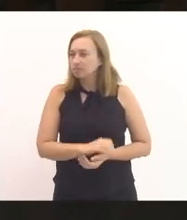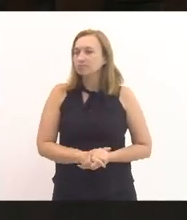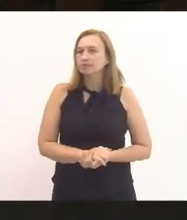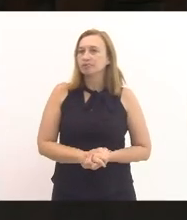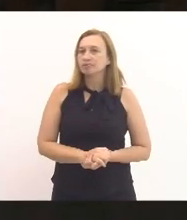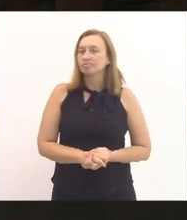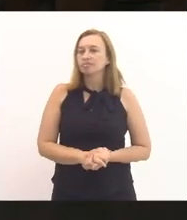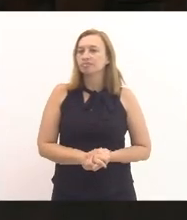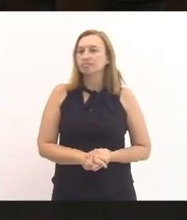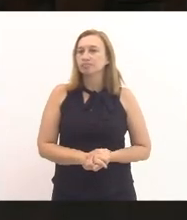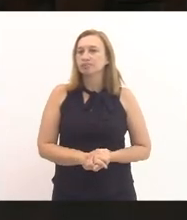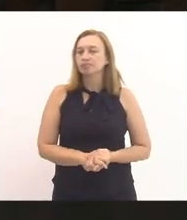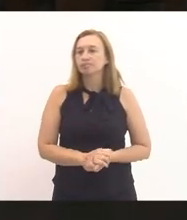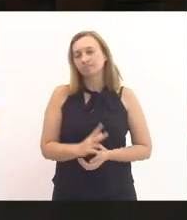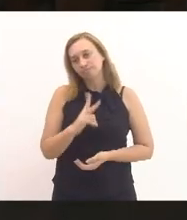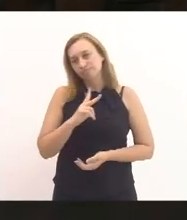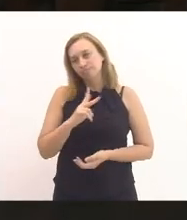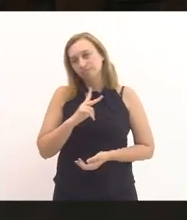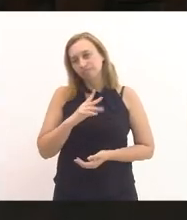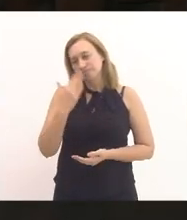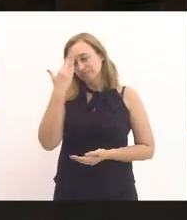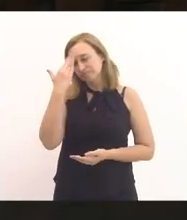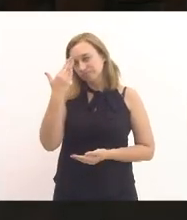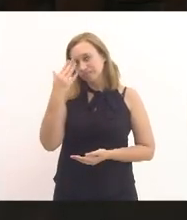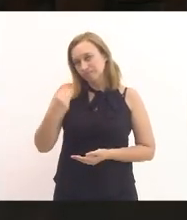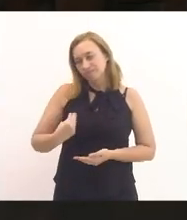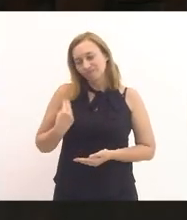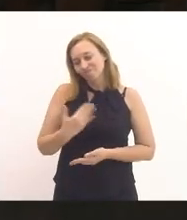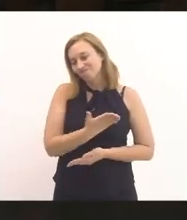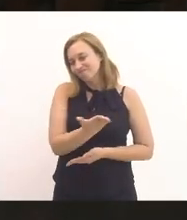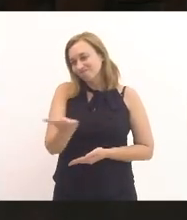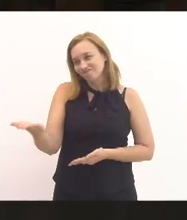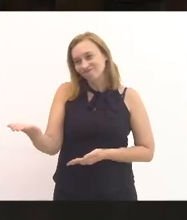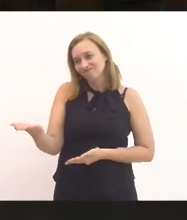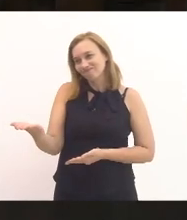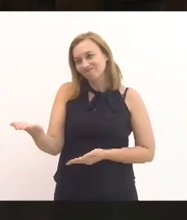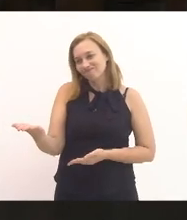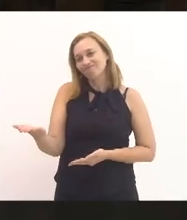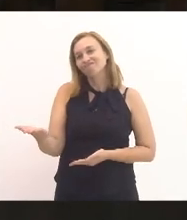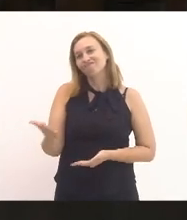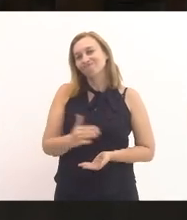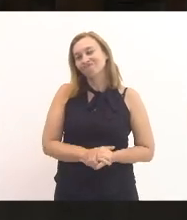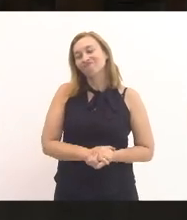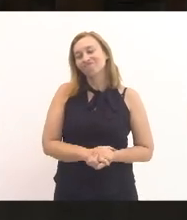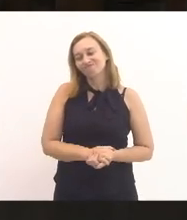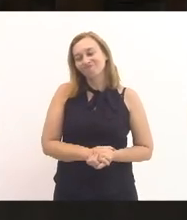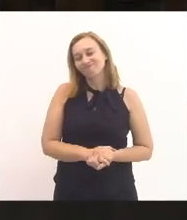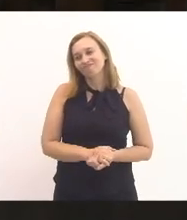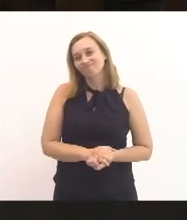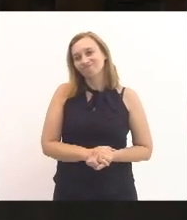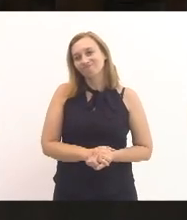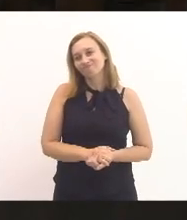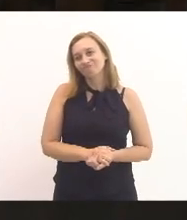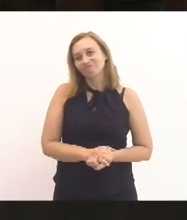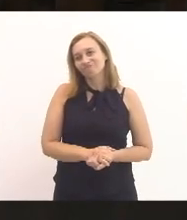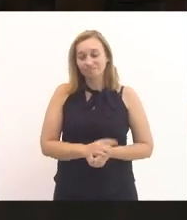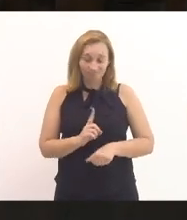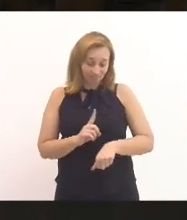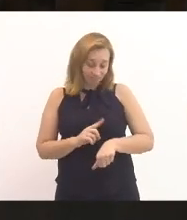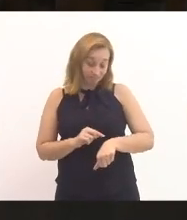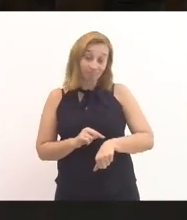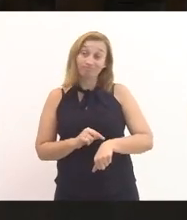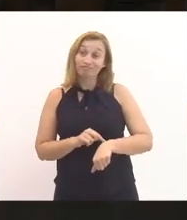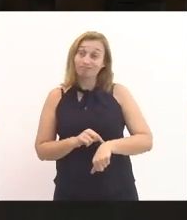Martha Rocha e particularmente eu gostaria de agradecer a presença de todos vocês que a questão até uma hora